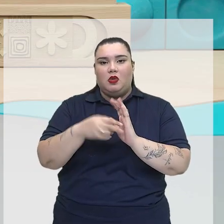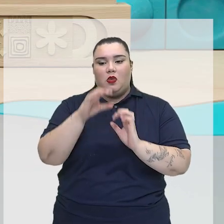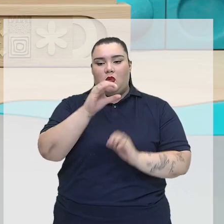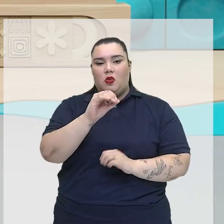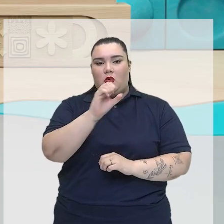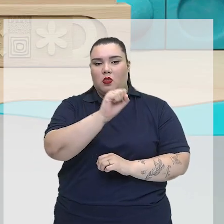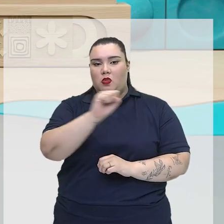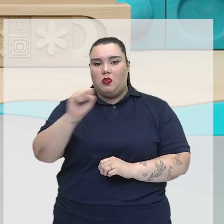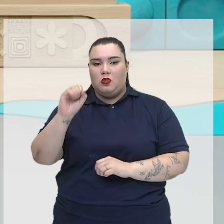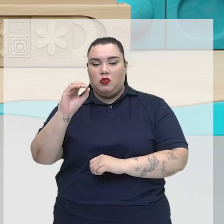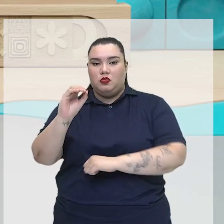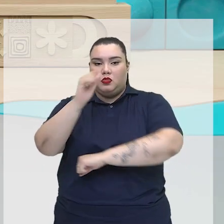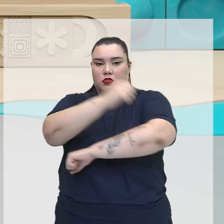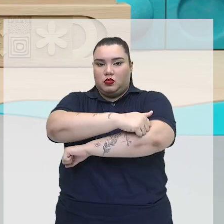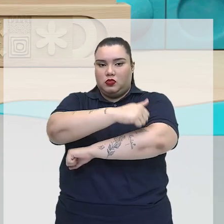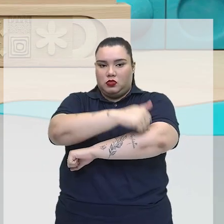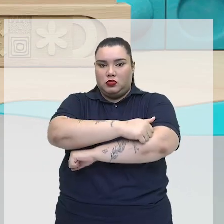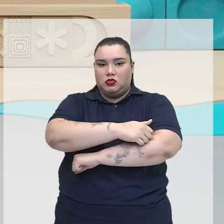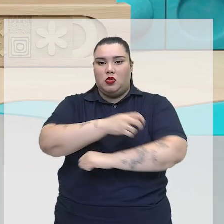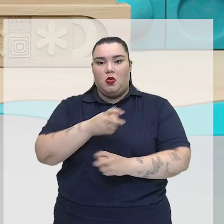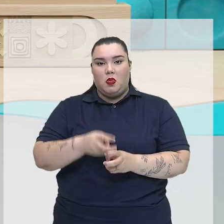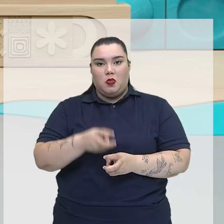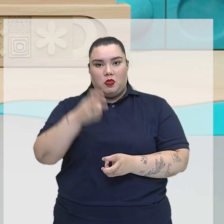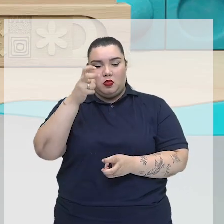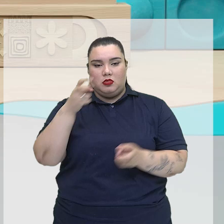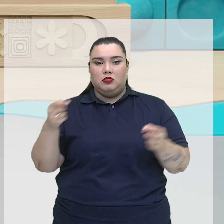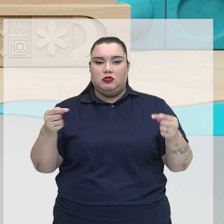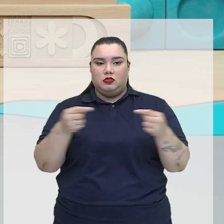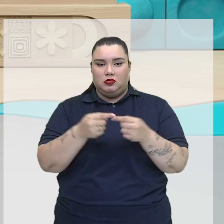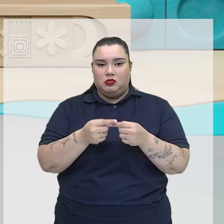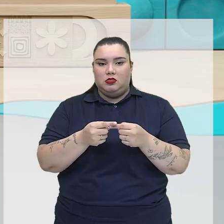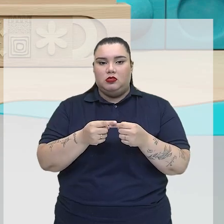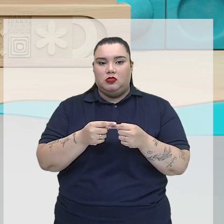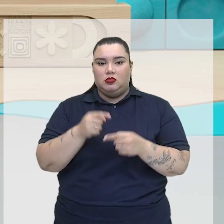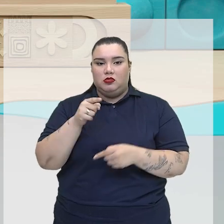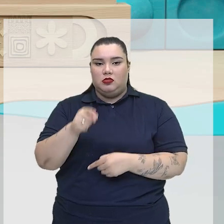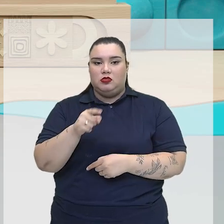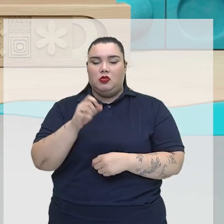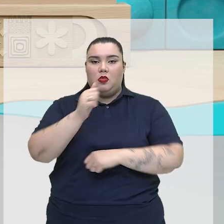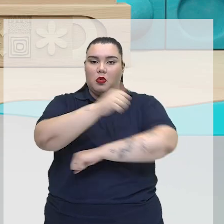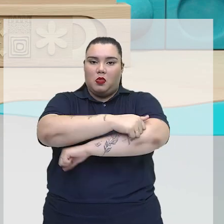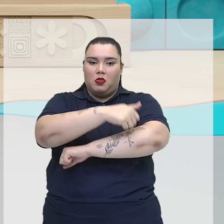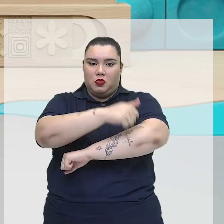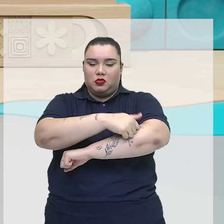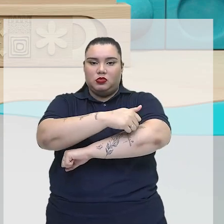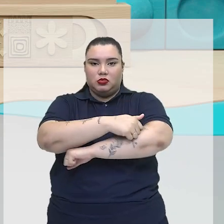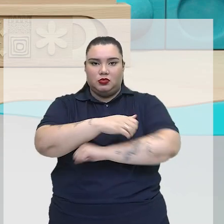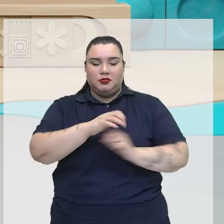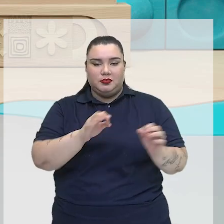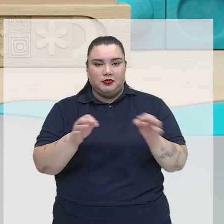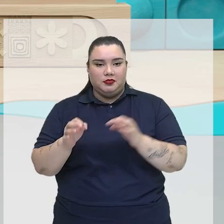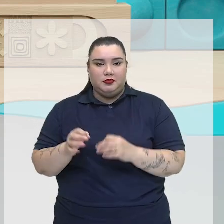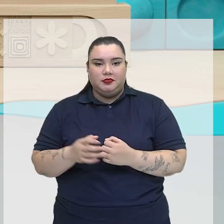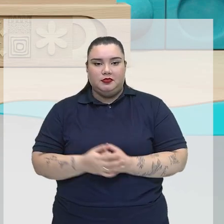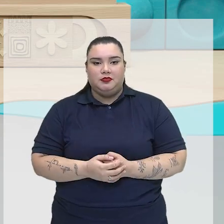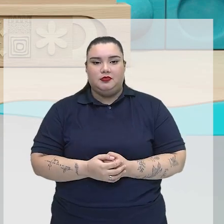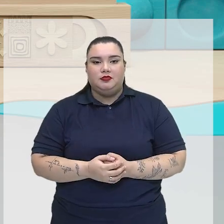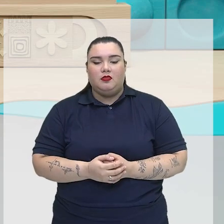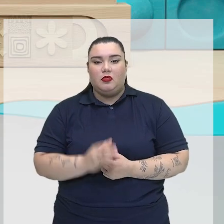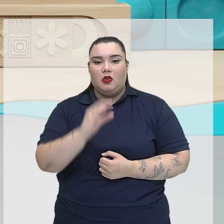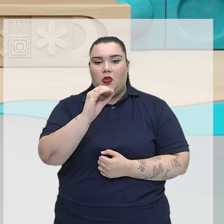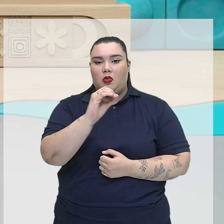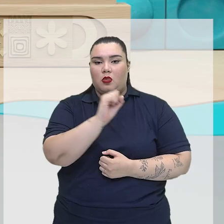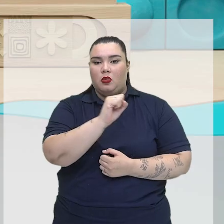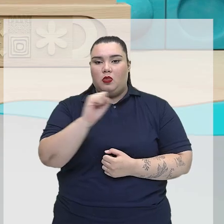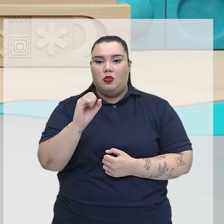osso, né? Lembrando que a nossa coluna vertebral ela é composta justamente desses ossos, né? Dessas vértebras. Então, o